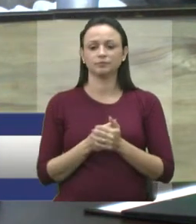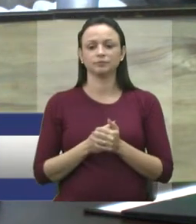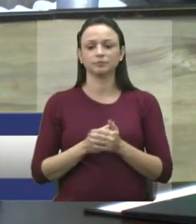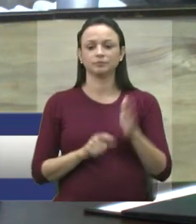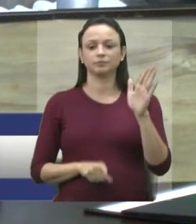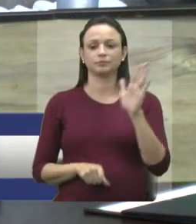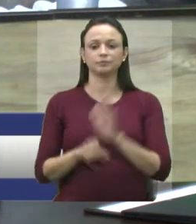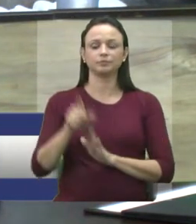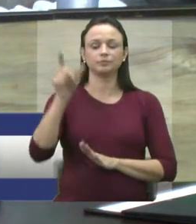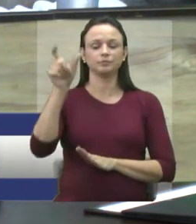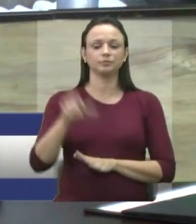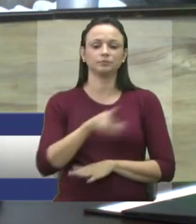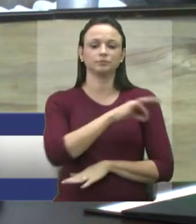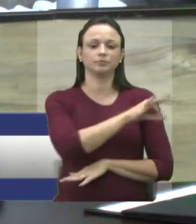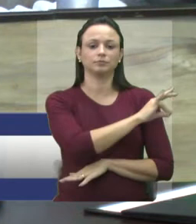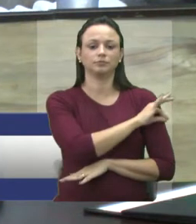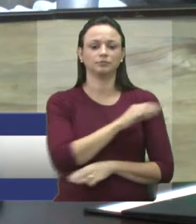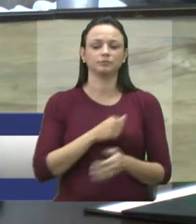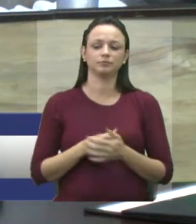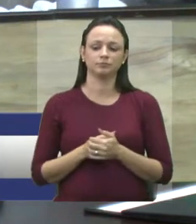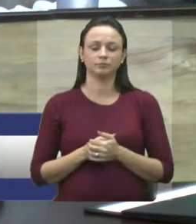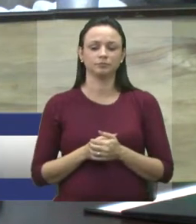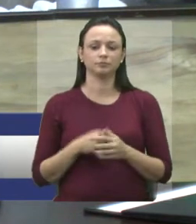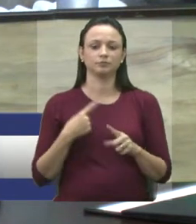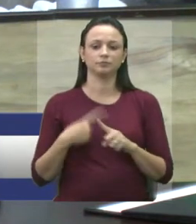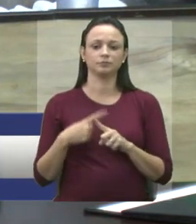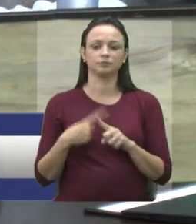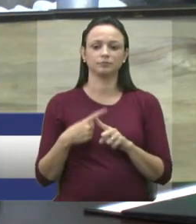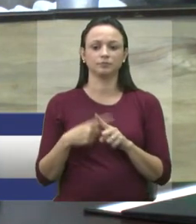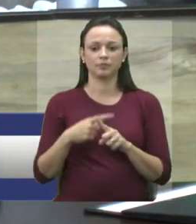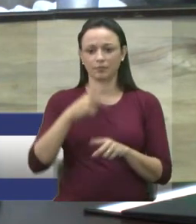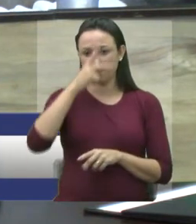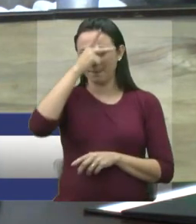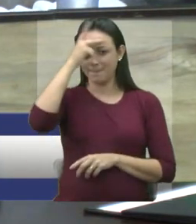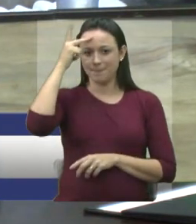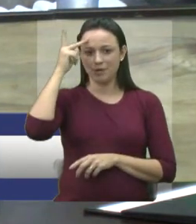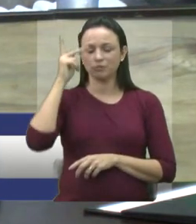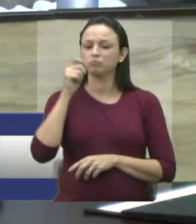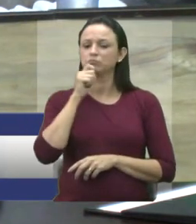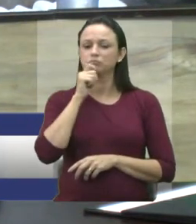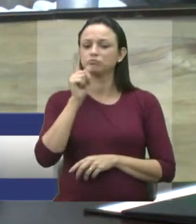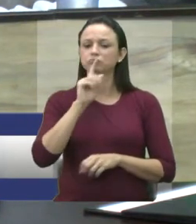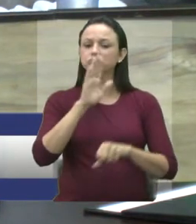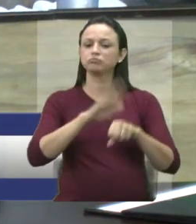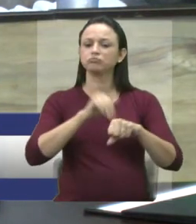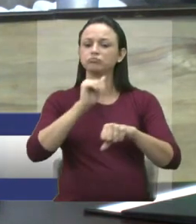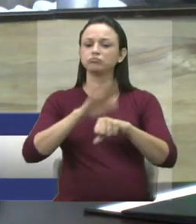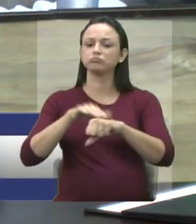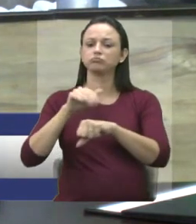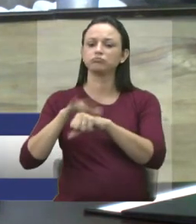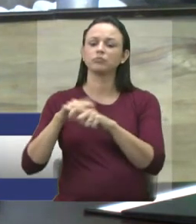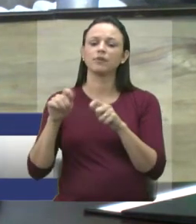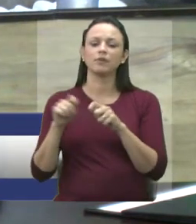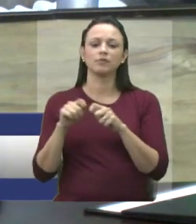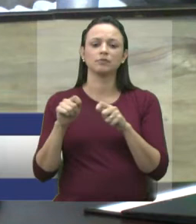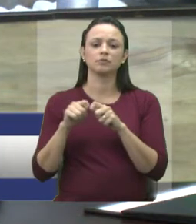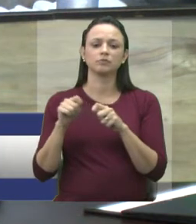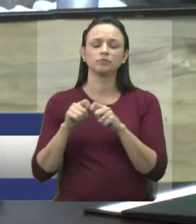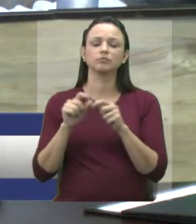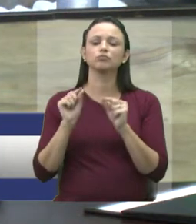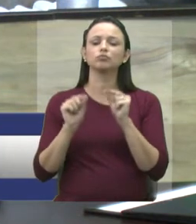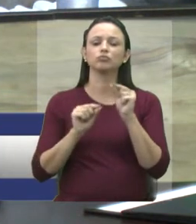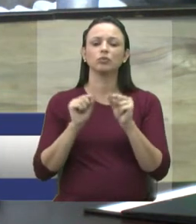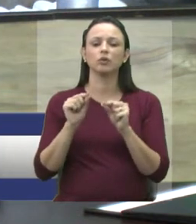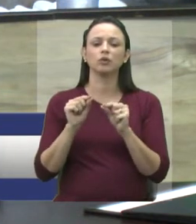Indagando ao senhor prefeito municipal, porque as pessoas não estão sendo chamadas para a realização de